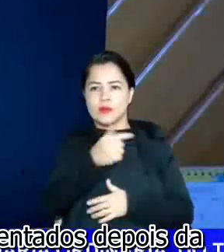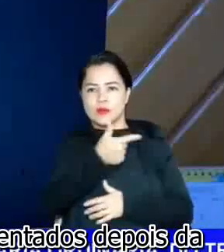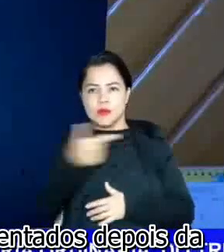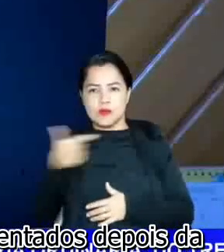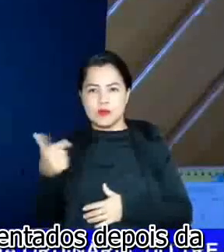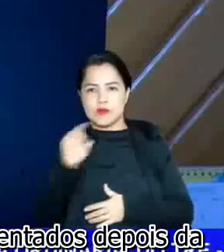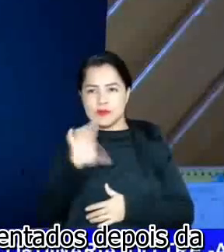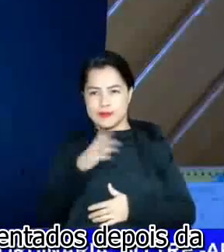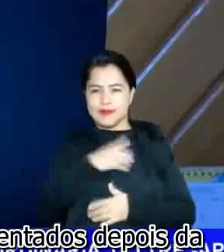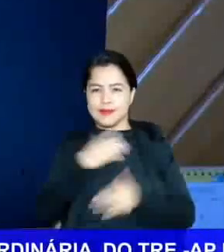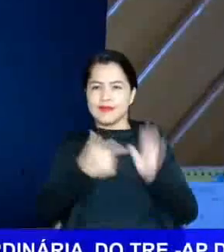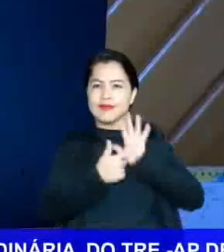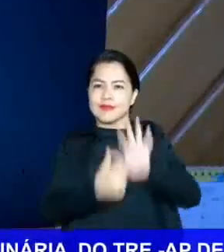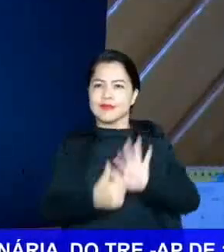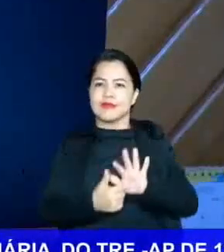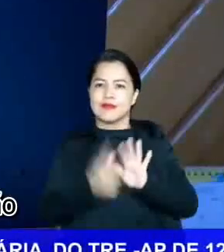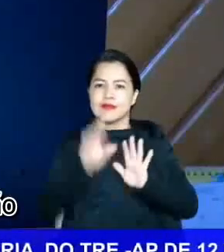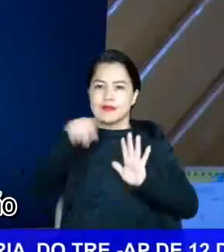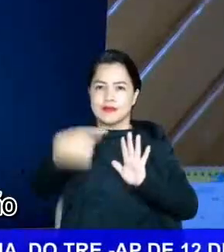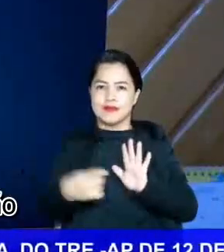foram apresentados depois